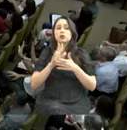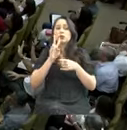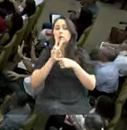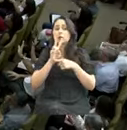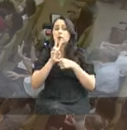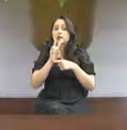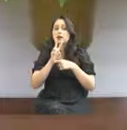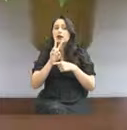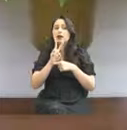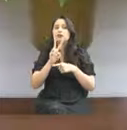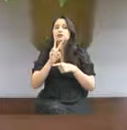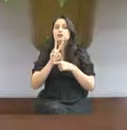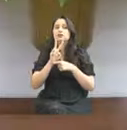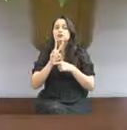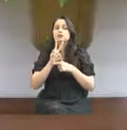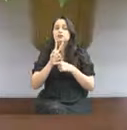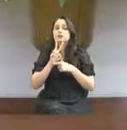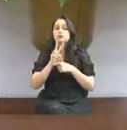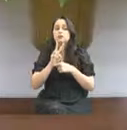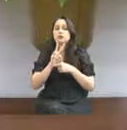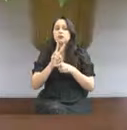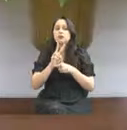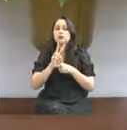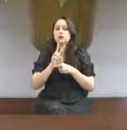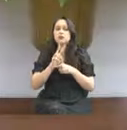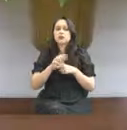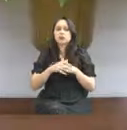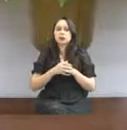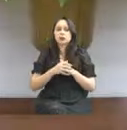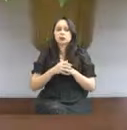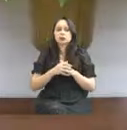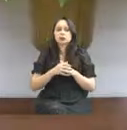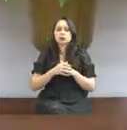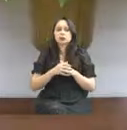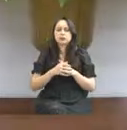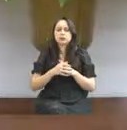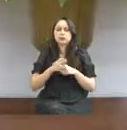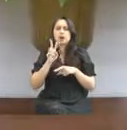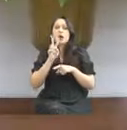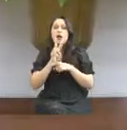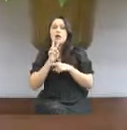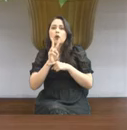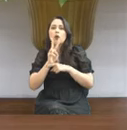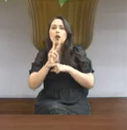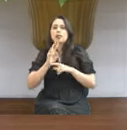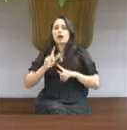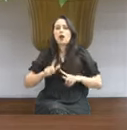falar. Cuidado com o espírito de Asaf. Ficando, olha aí